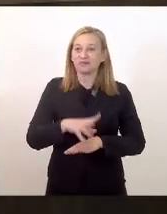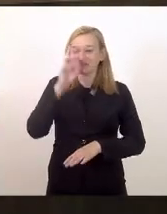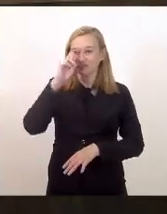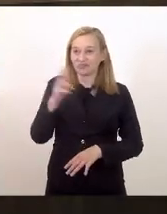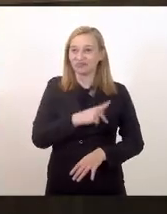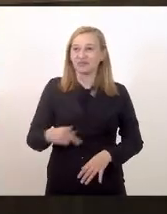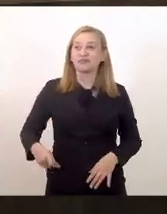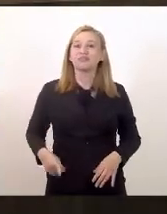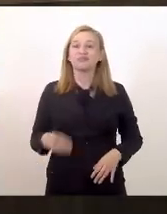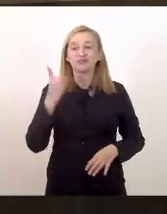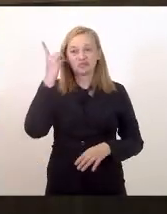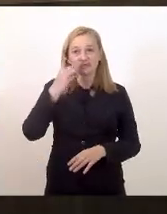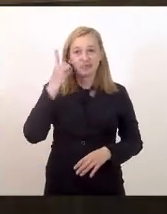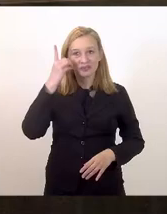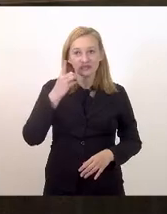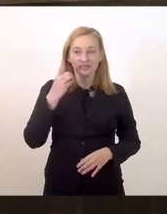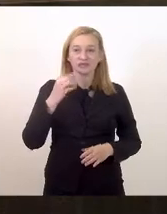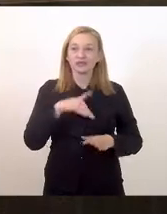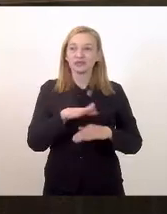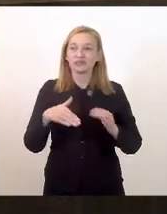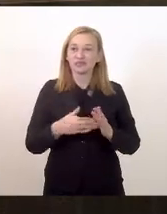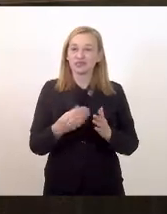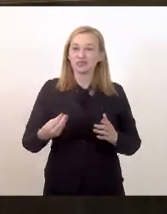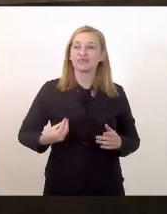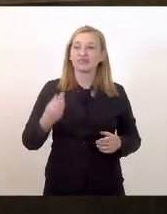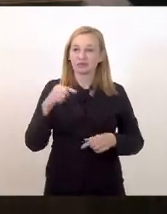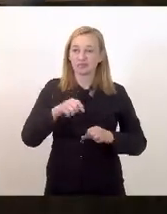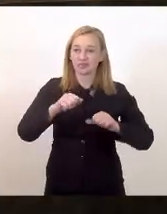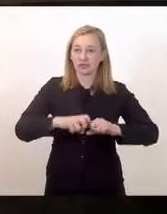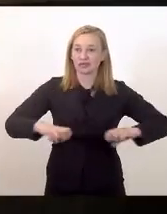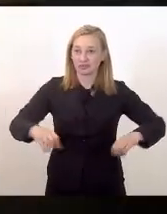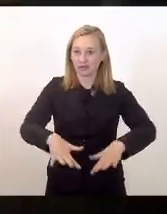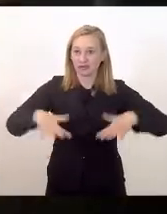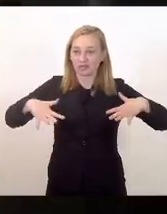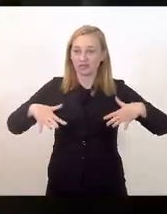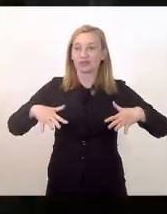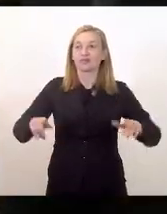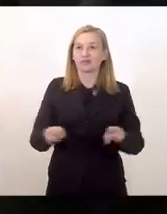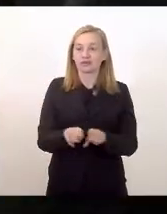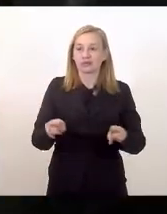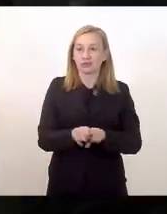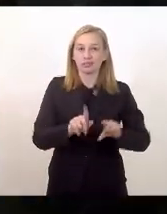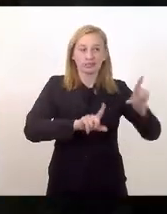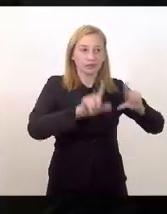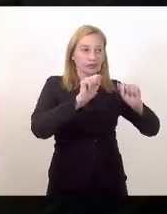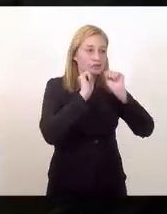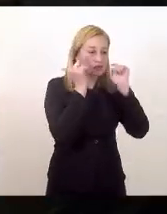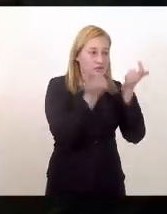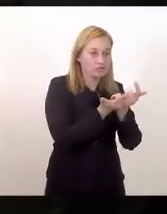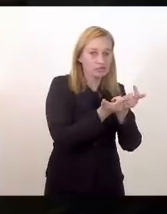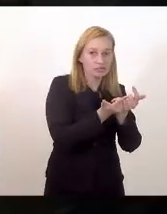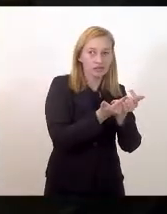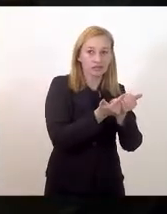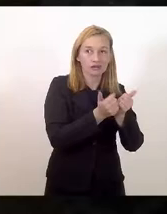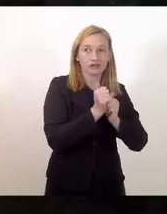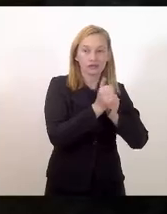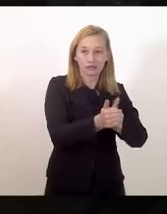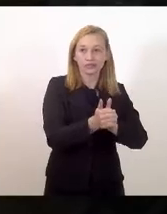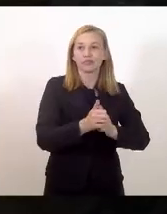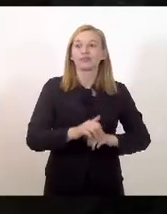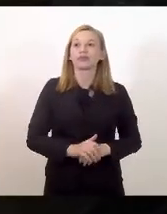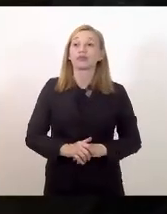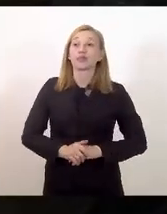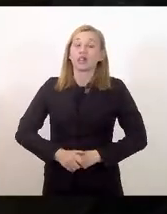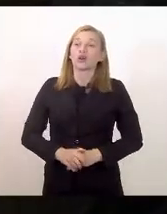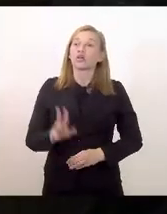tarde, deputados e deputadas e todos que estão aqui no plenário e aqueles que estão nos assistindo através da TV Alerge. Eu